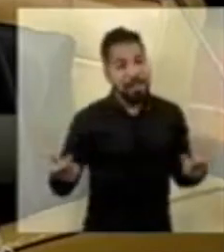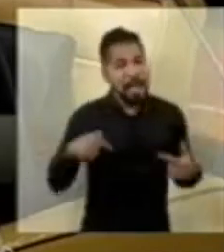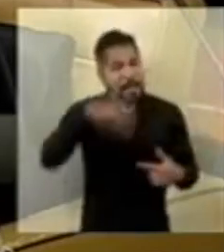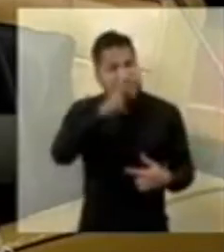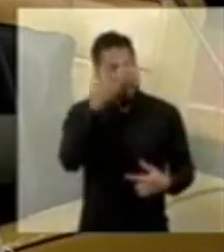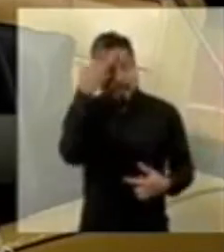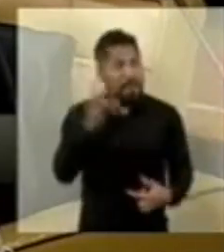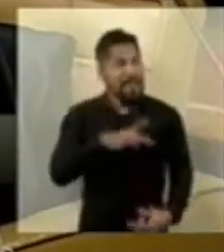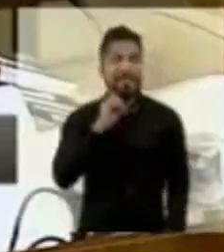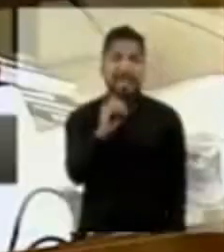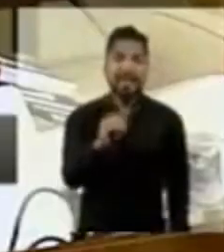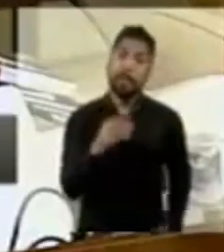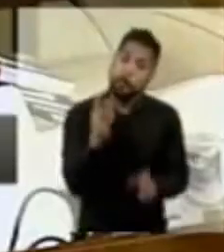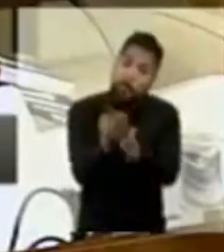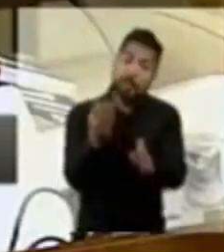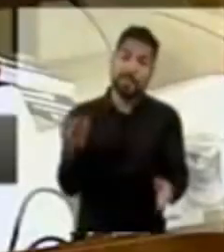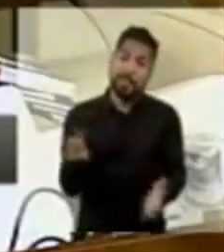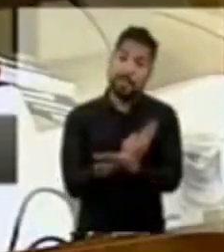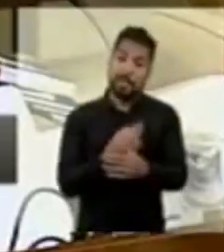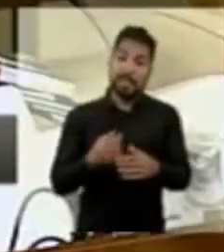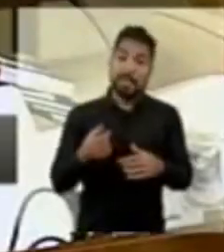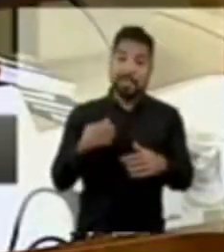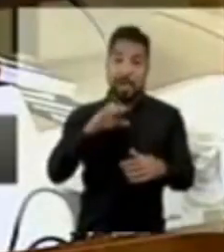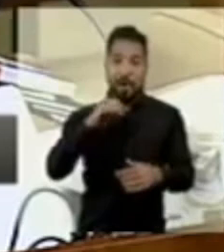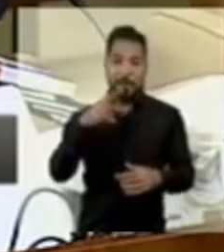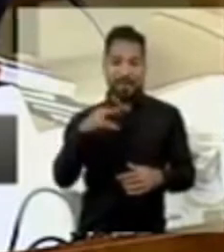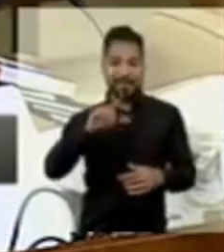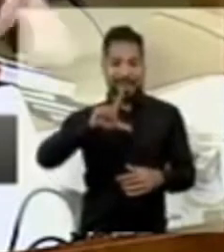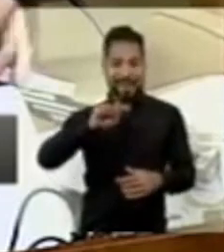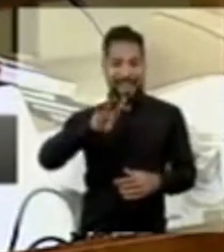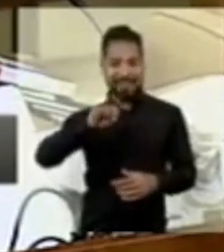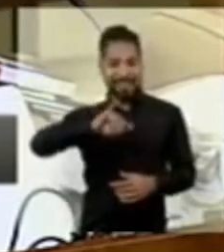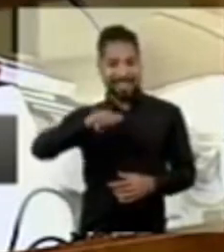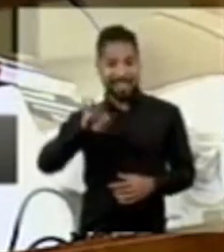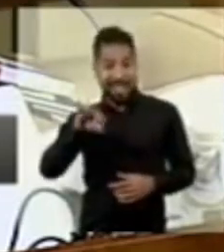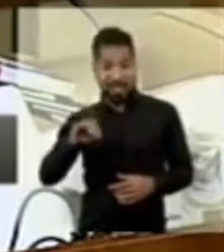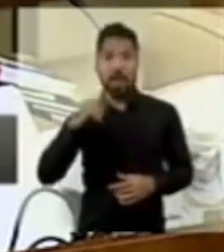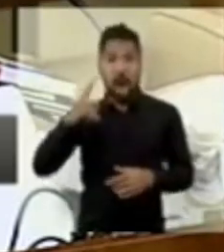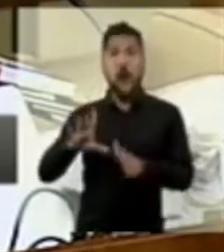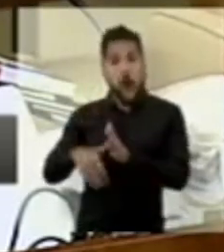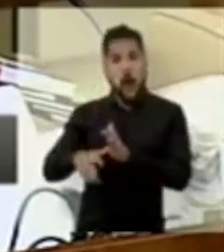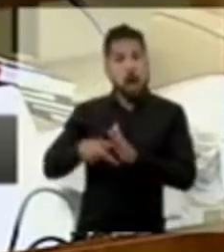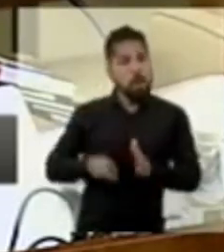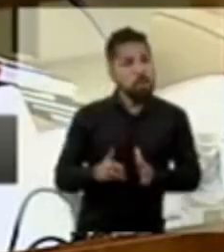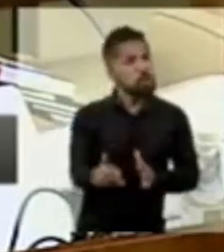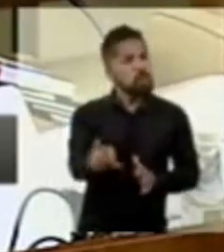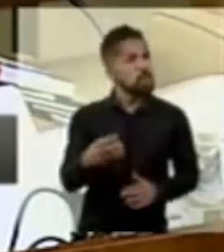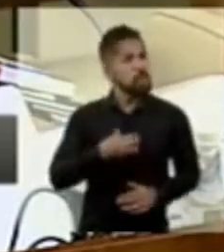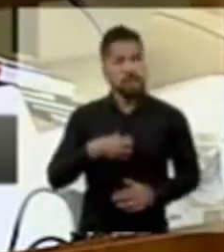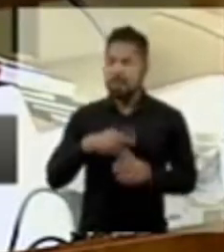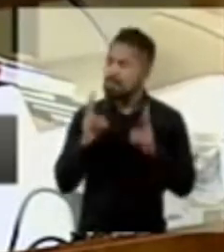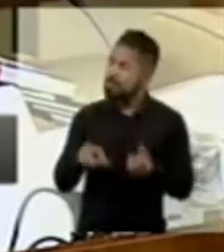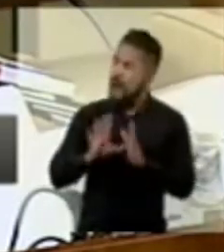tanto que três anos depois da operação lavajato continuam atuando da mesma forma da